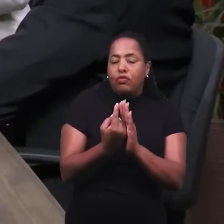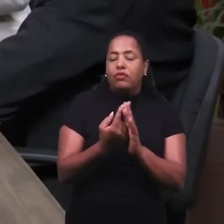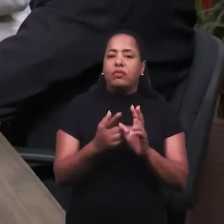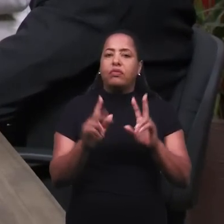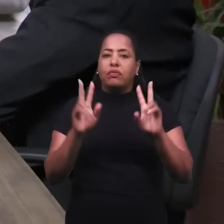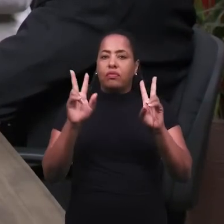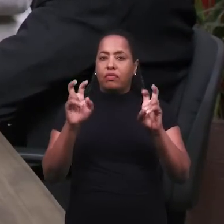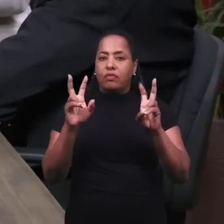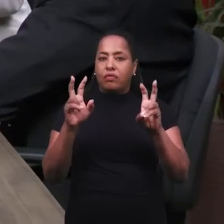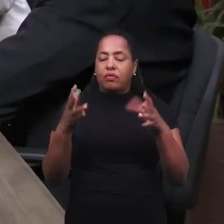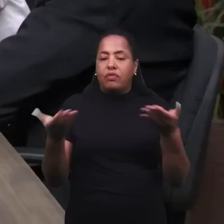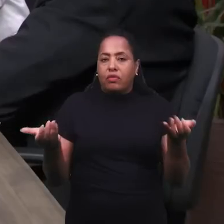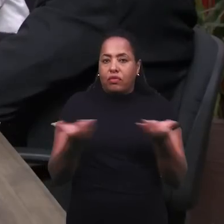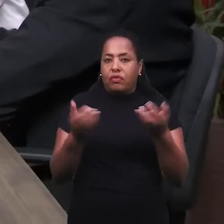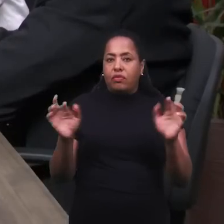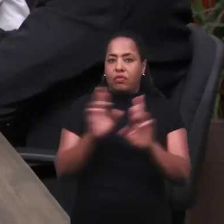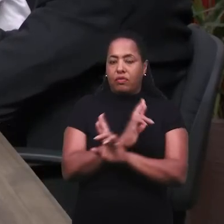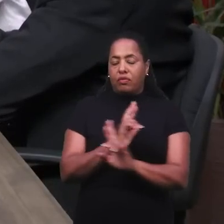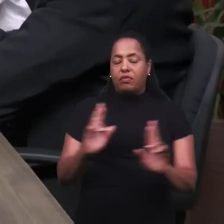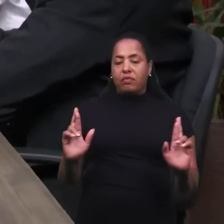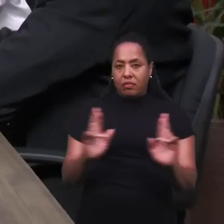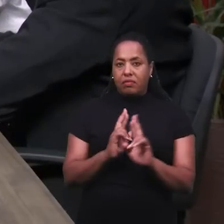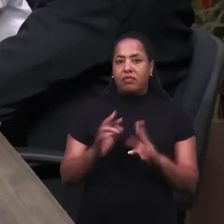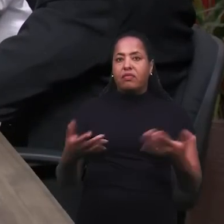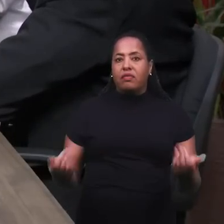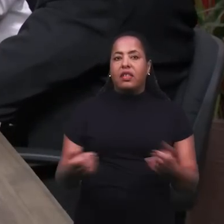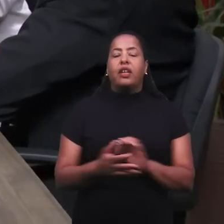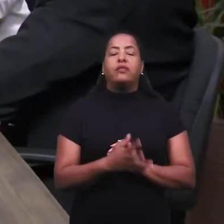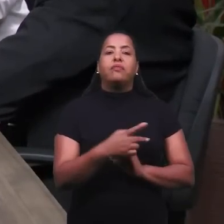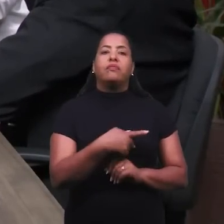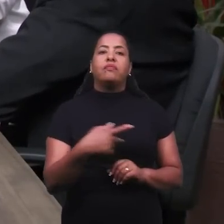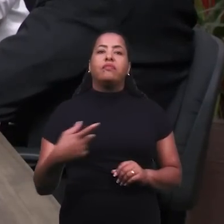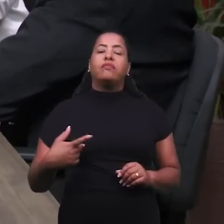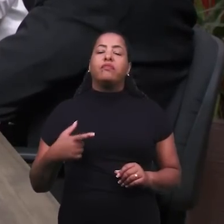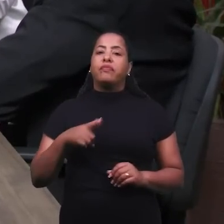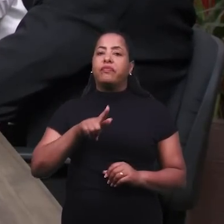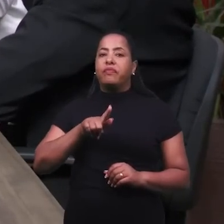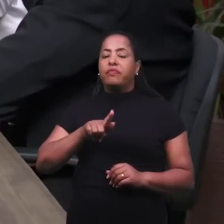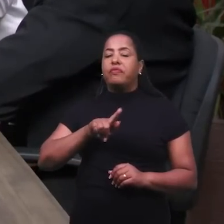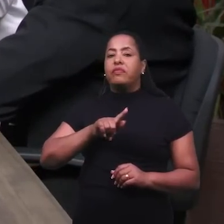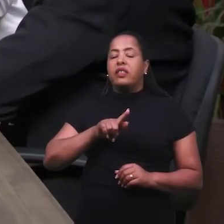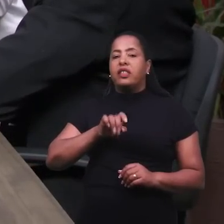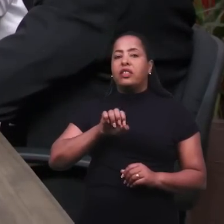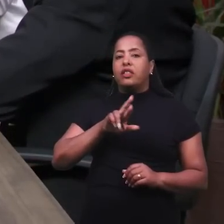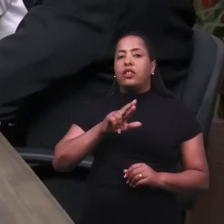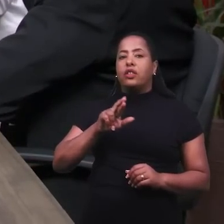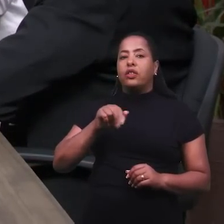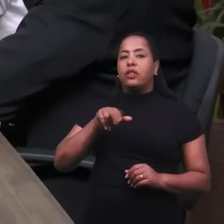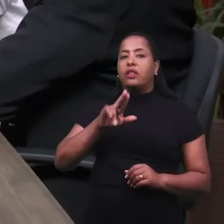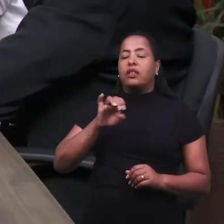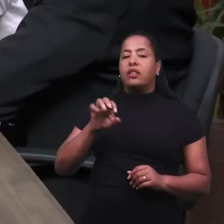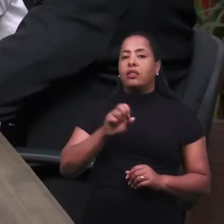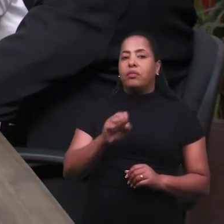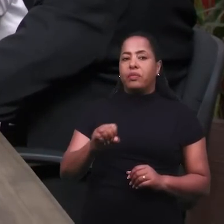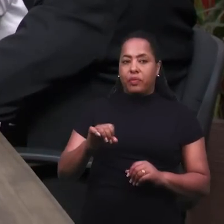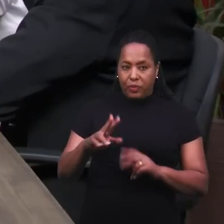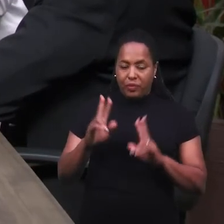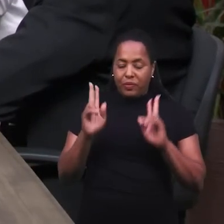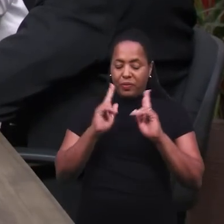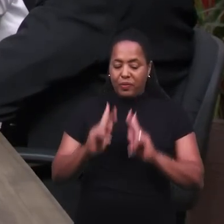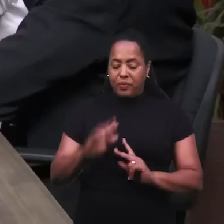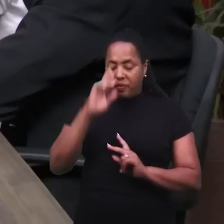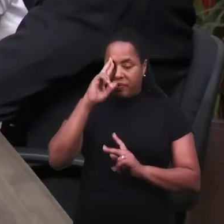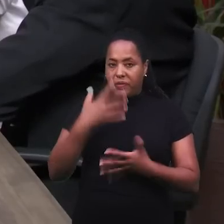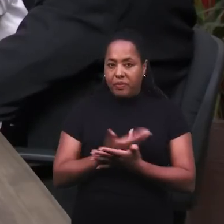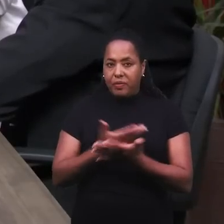esse tema, a esse assunto que é Amém. Educação. Também o pastor Jerônimo, Paz do Senhor, Jerônimo, seja bem-vindo. Paz do Senhor, pastor Josias, Paz do Senhor,